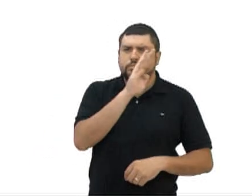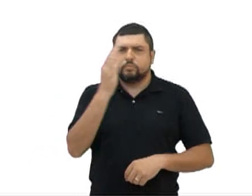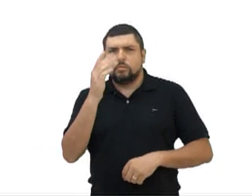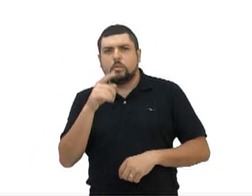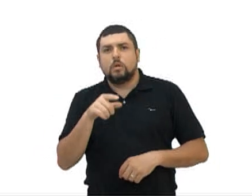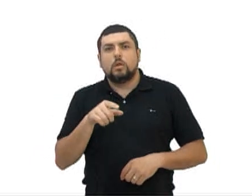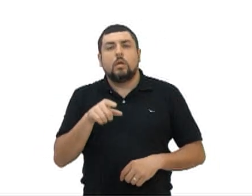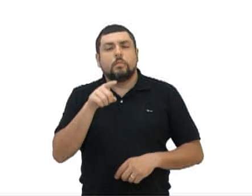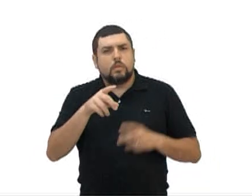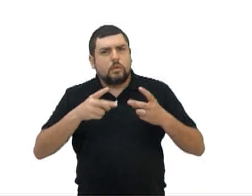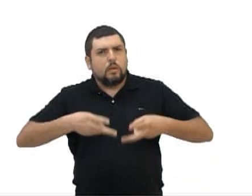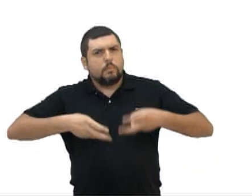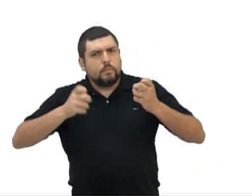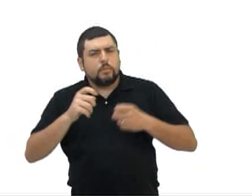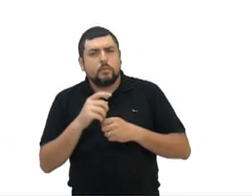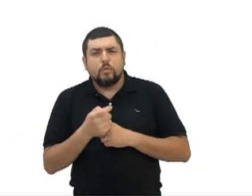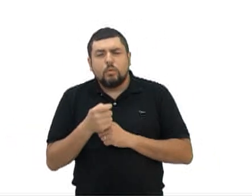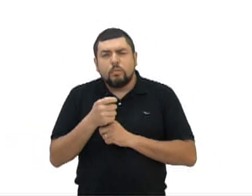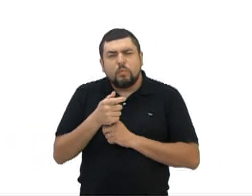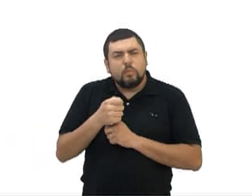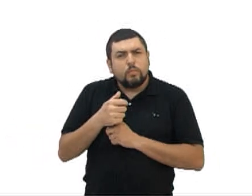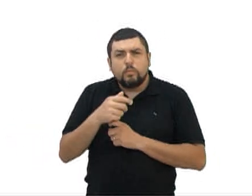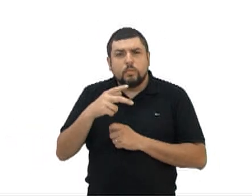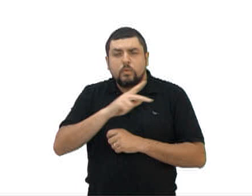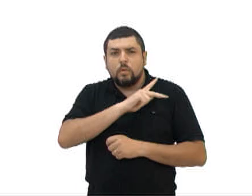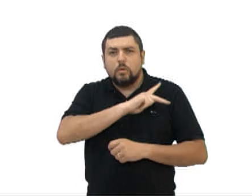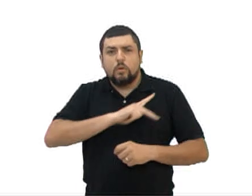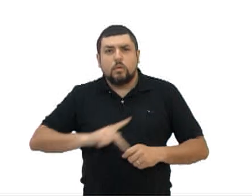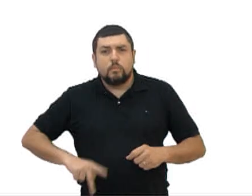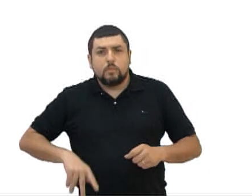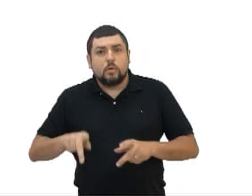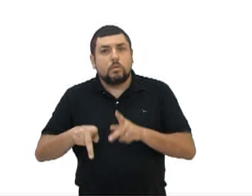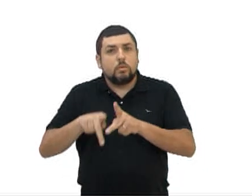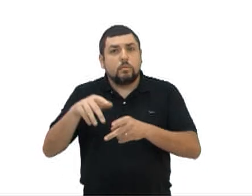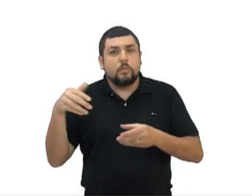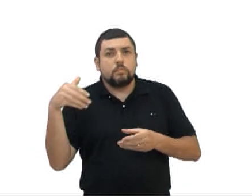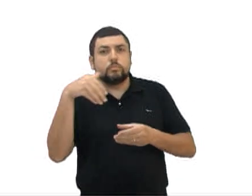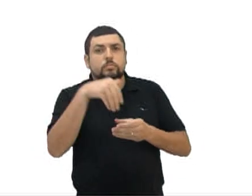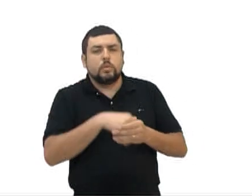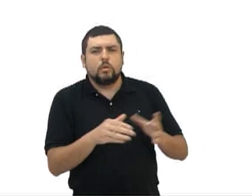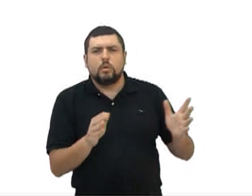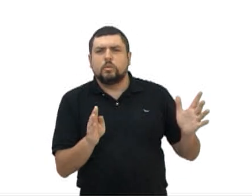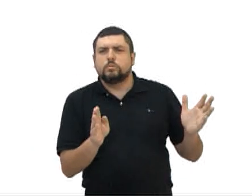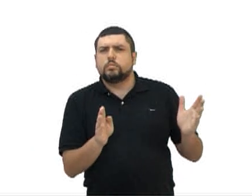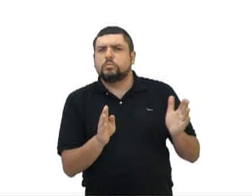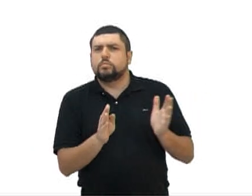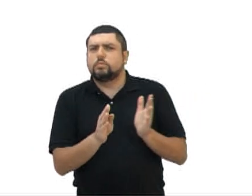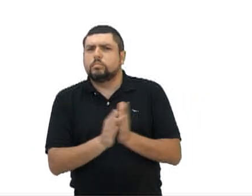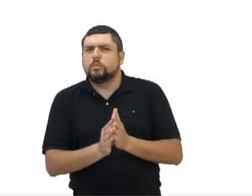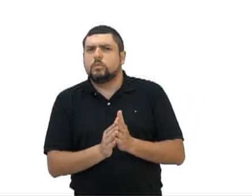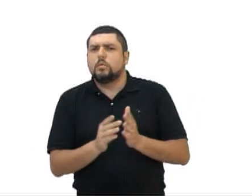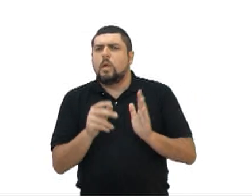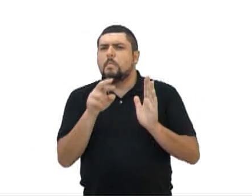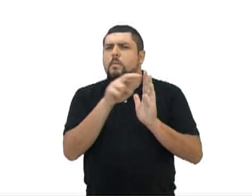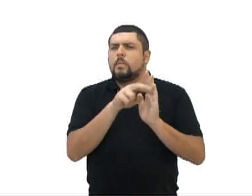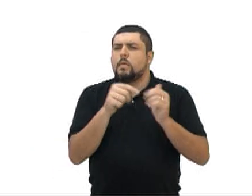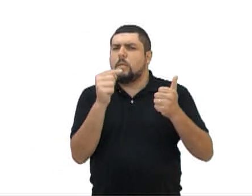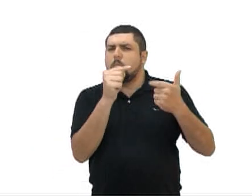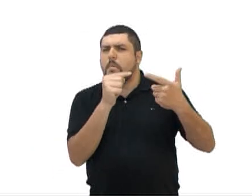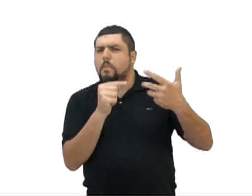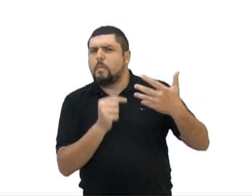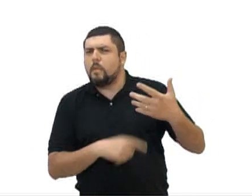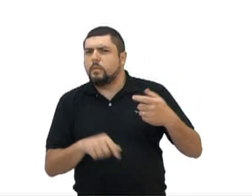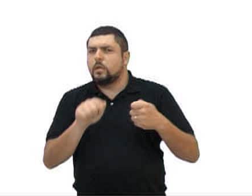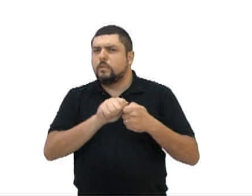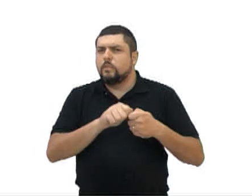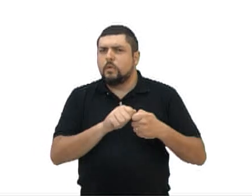que pouquíssimos presidentes eleitos democraticamente terminaram os seus mandatos integralmente entre o período